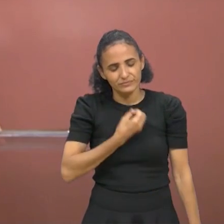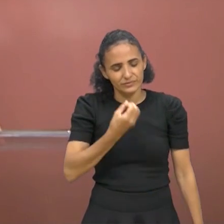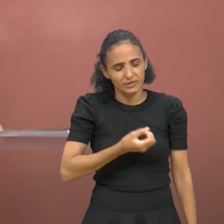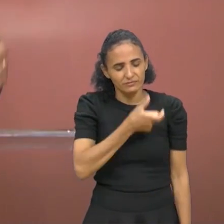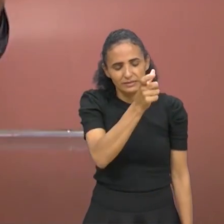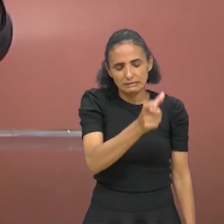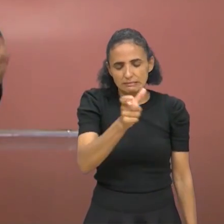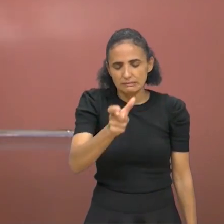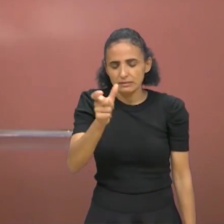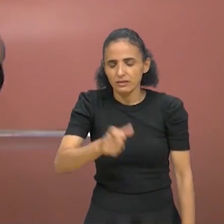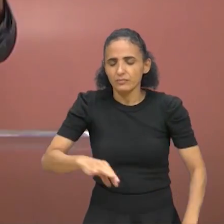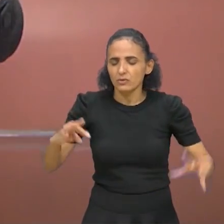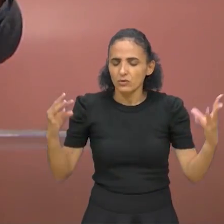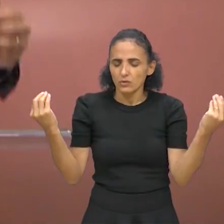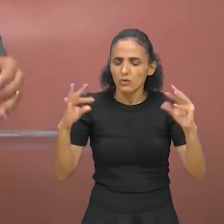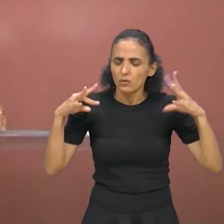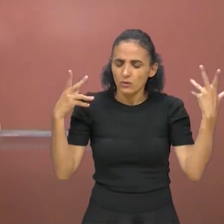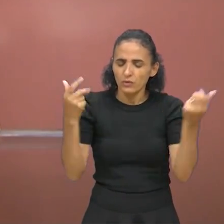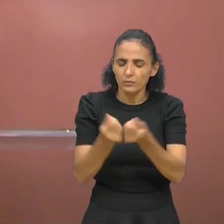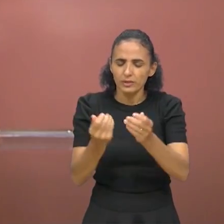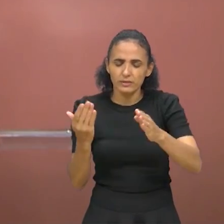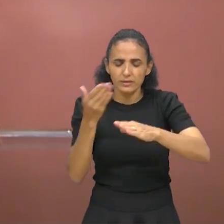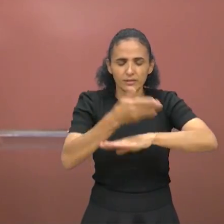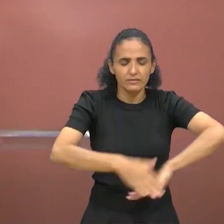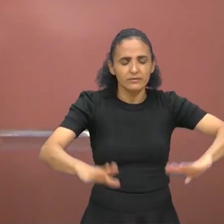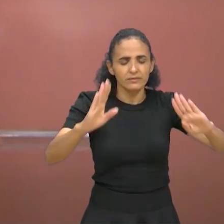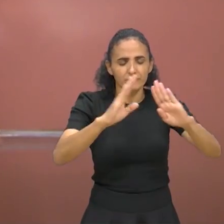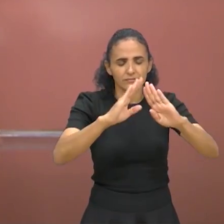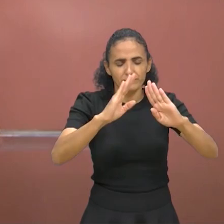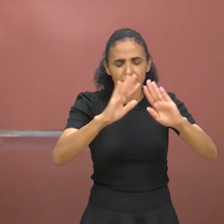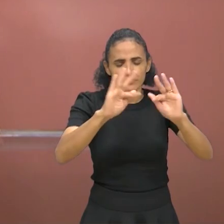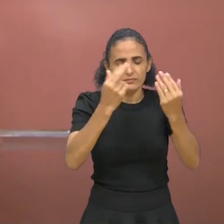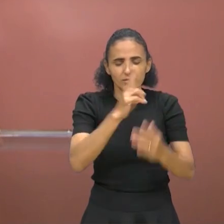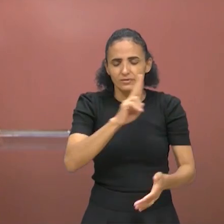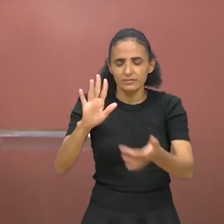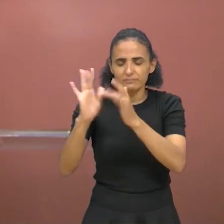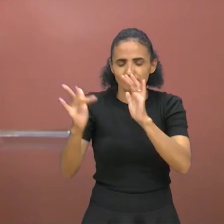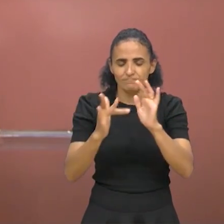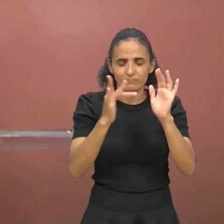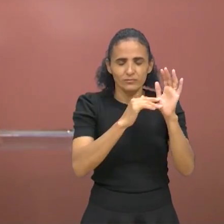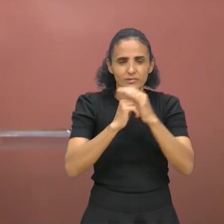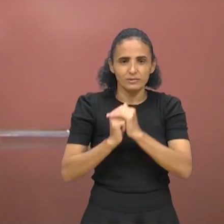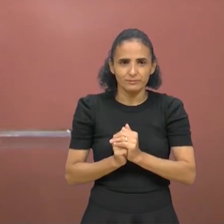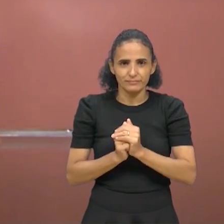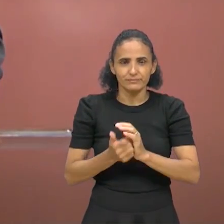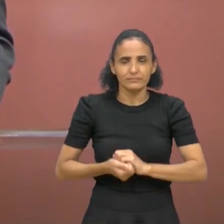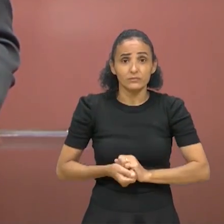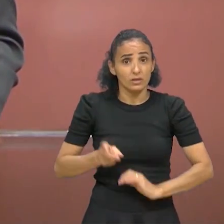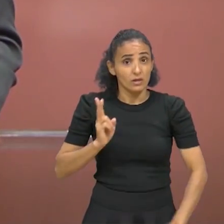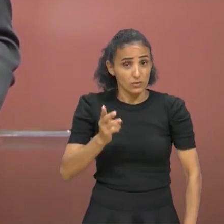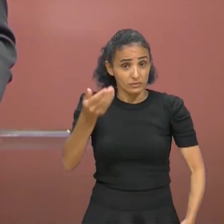doces, faz maravilhas, visita os lares e continua nos abençoando em nome de Jesus. Amém.